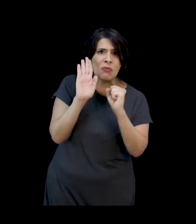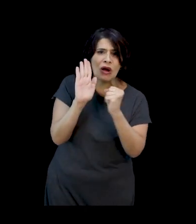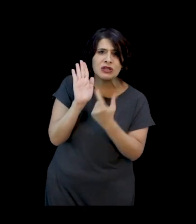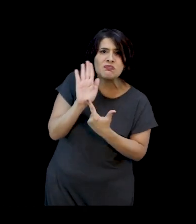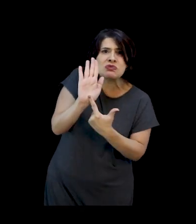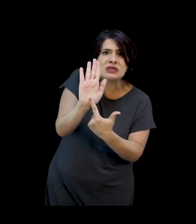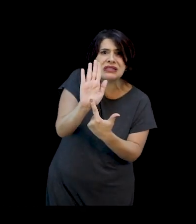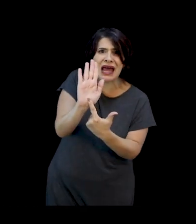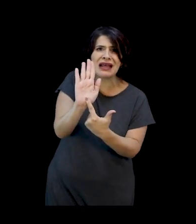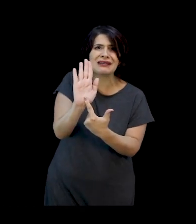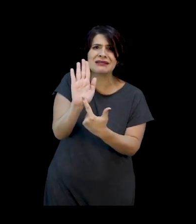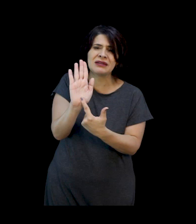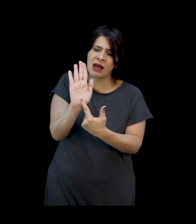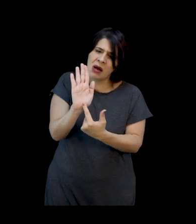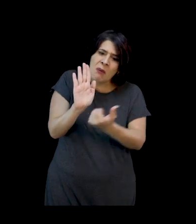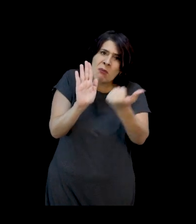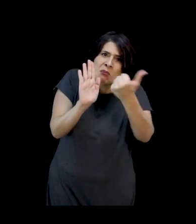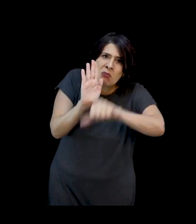com que as pessoas,